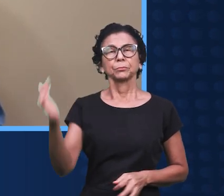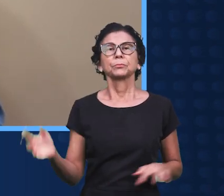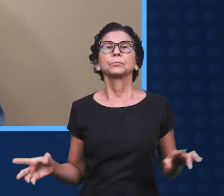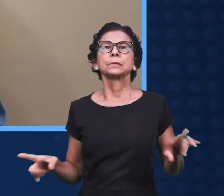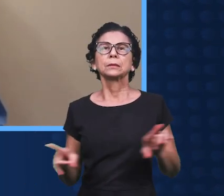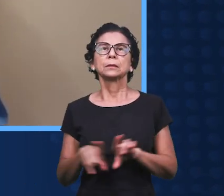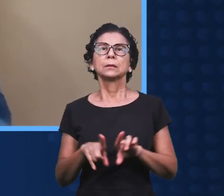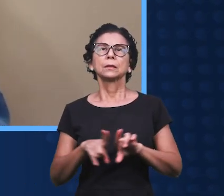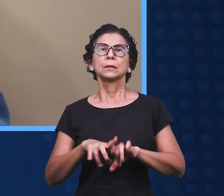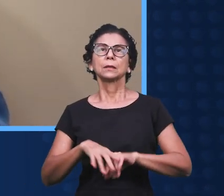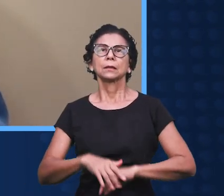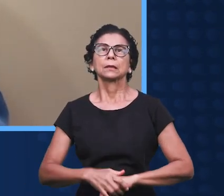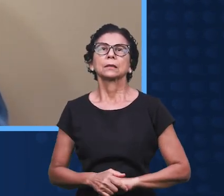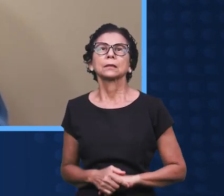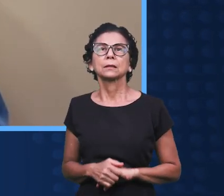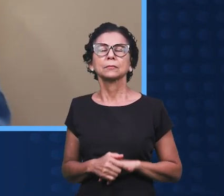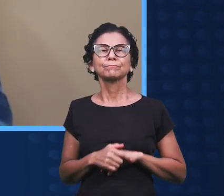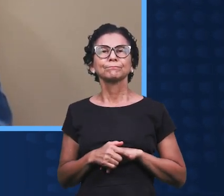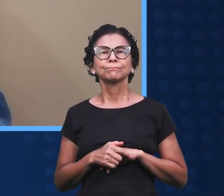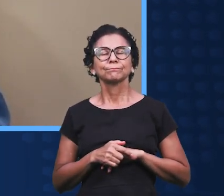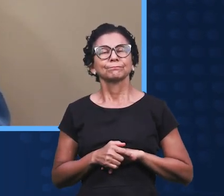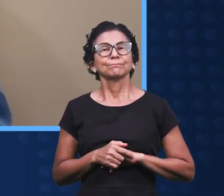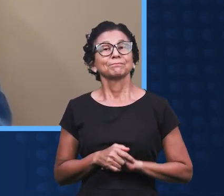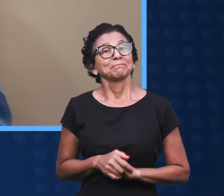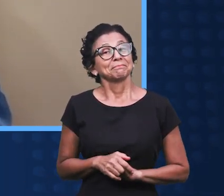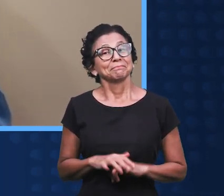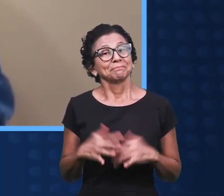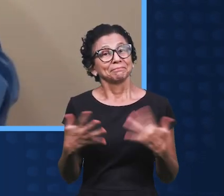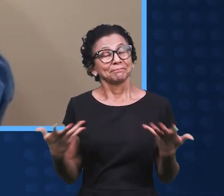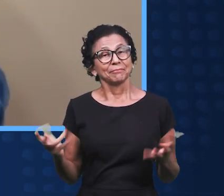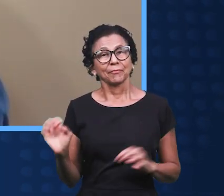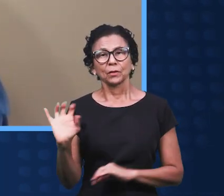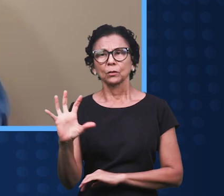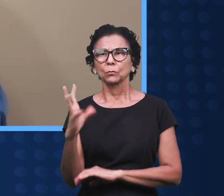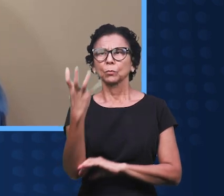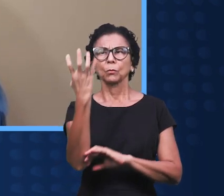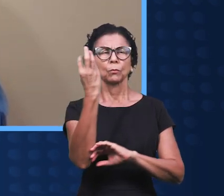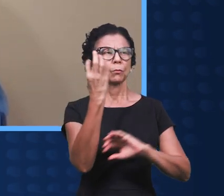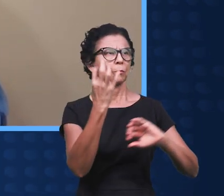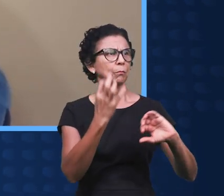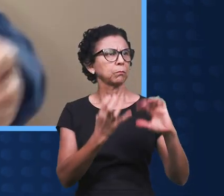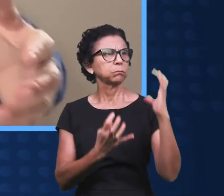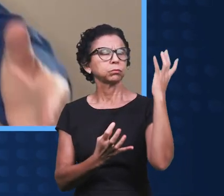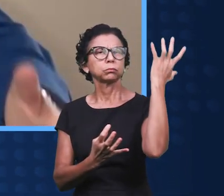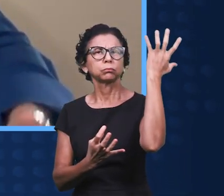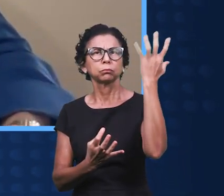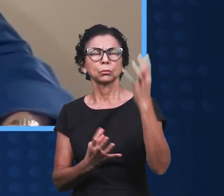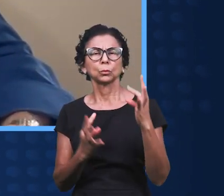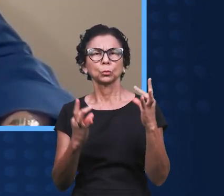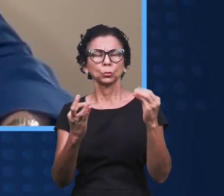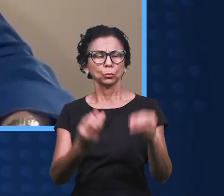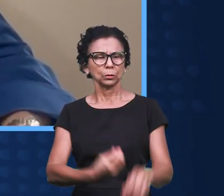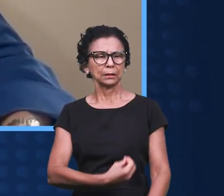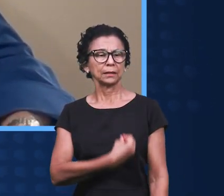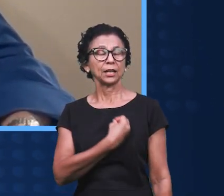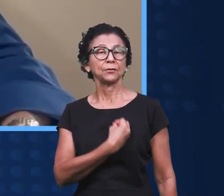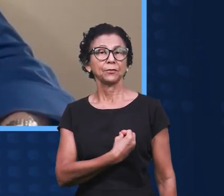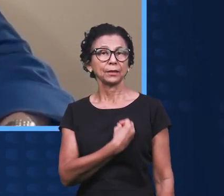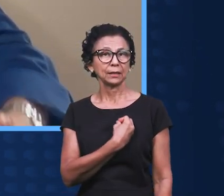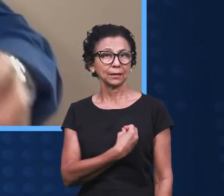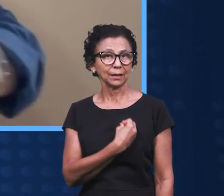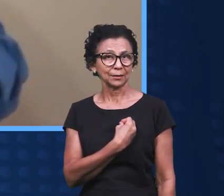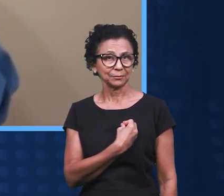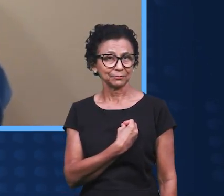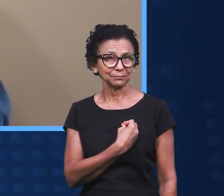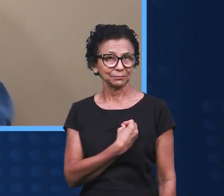é a natureza não será enganada. Ou nós compreendemos, passamos a respeitá-la